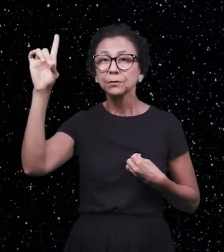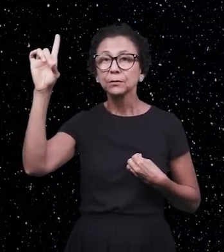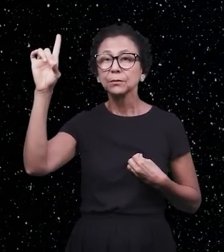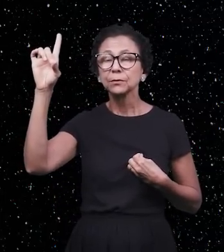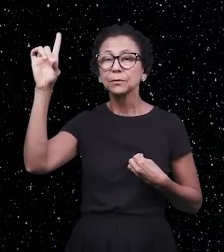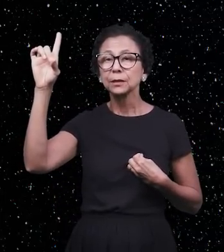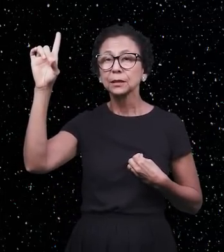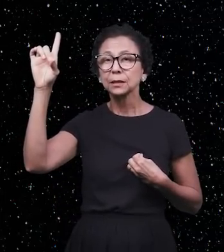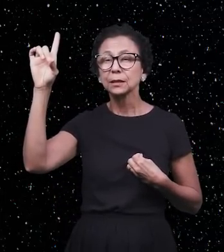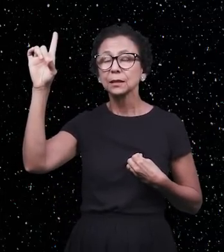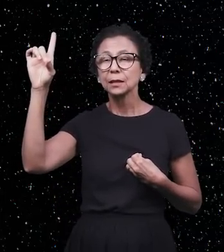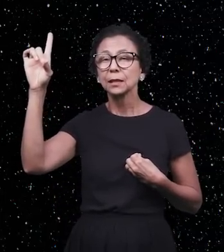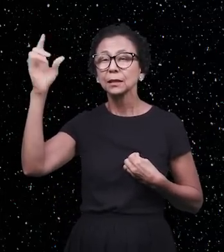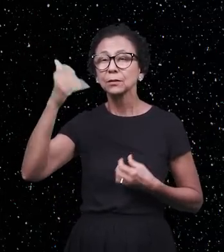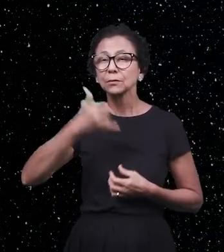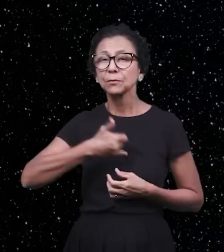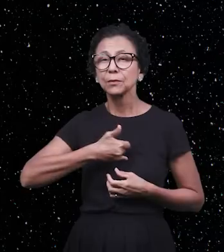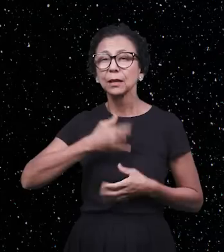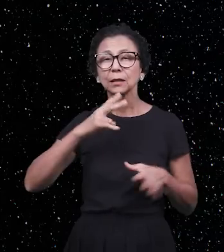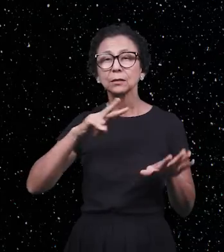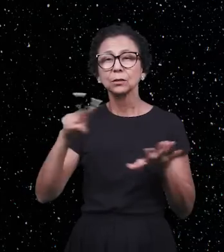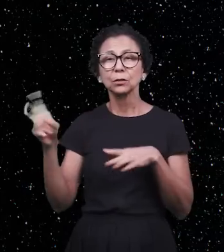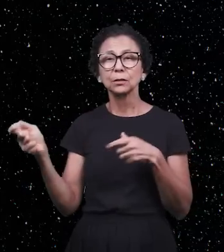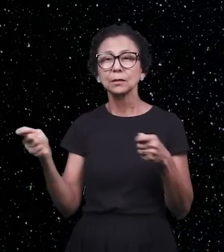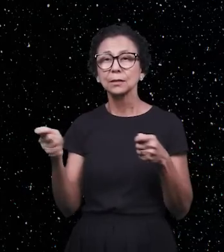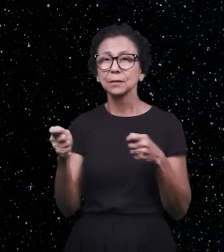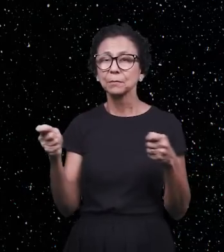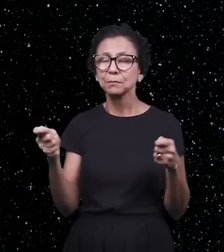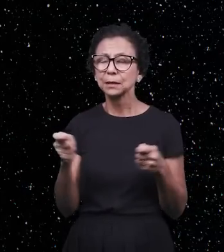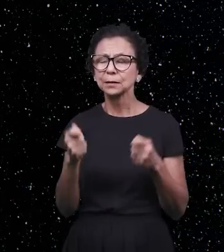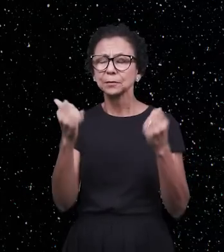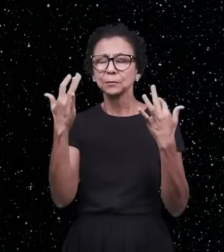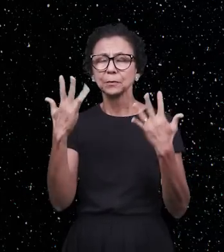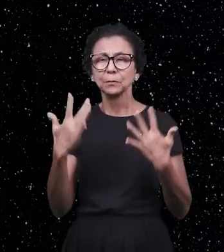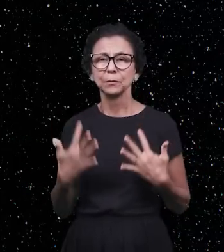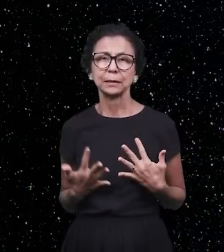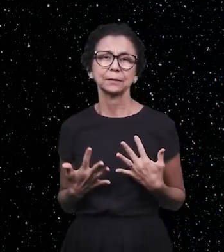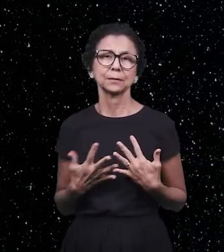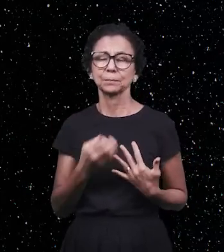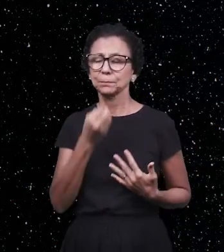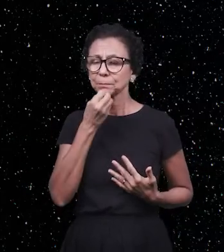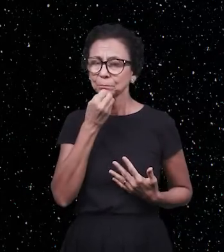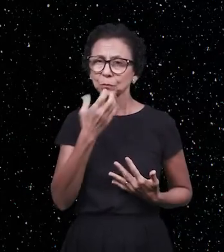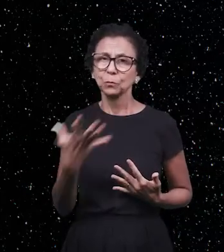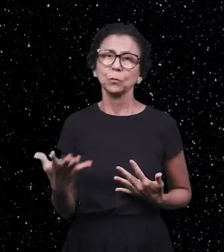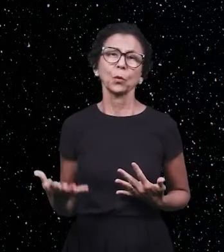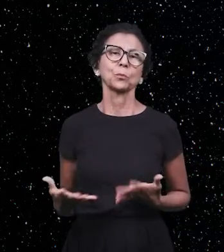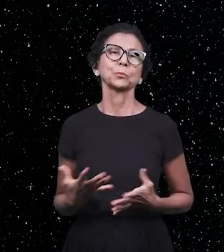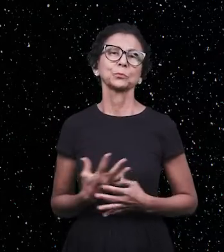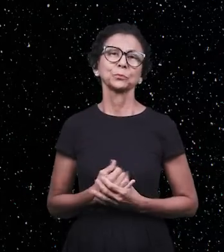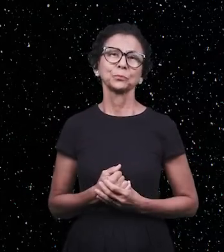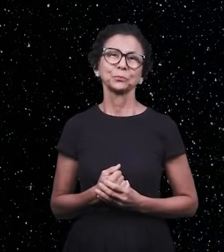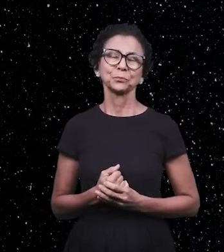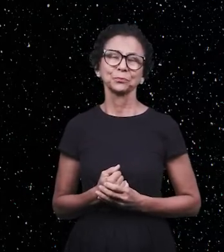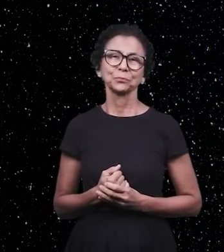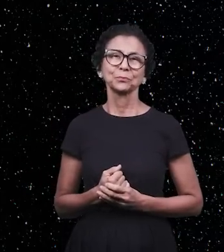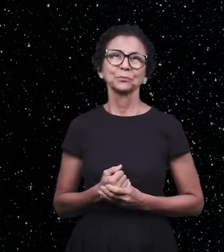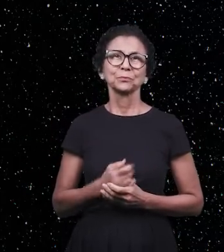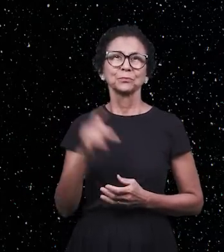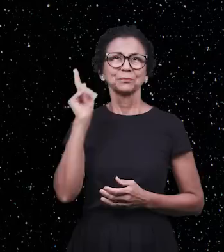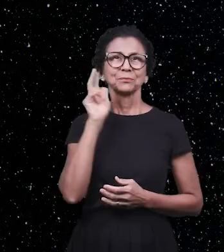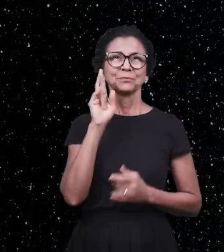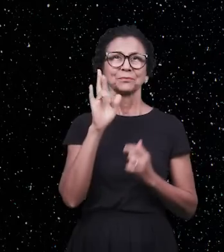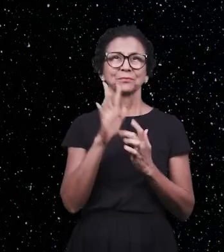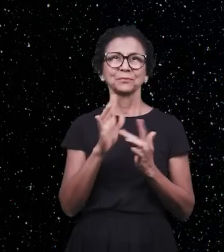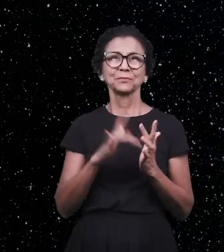que nos alimenta toda semana. Então tem sido para nós muito bom. E a paz do